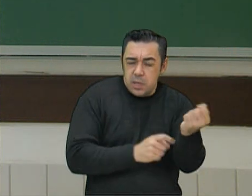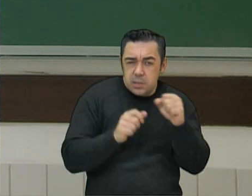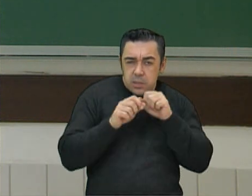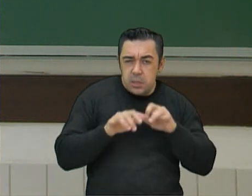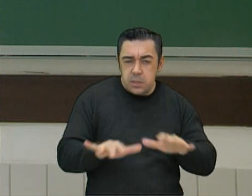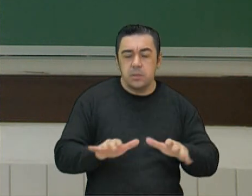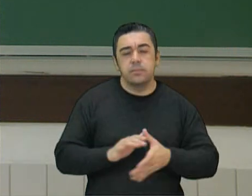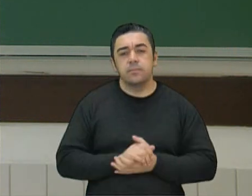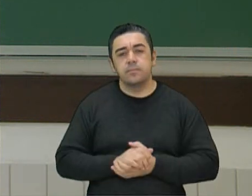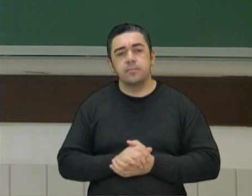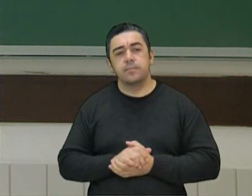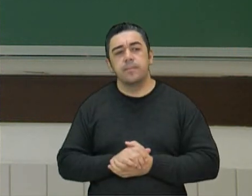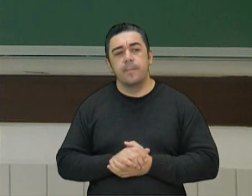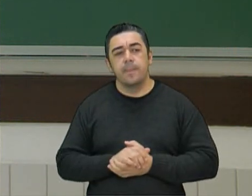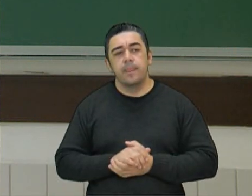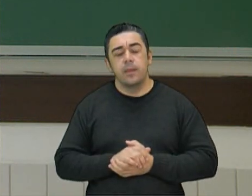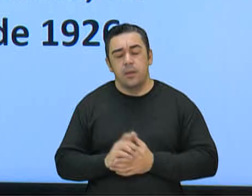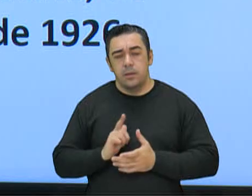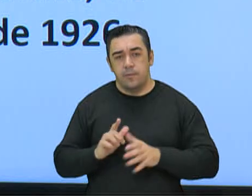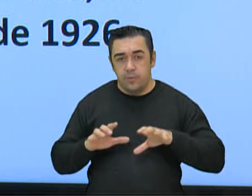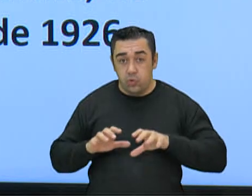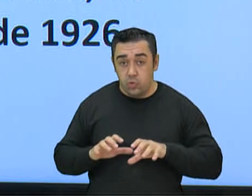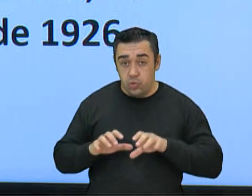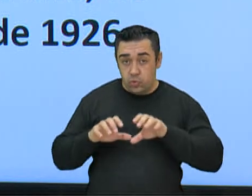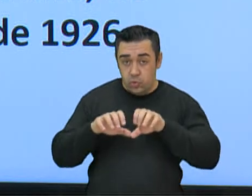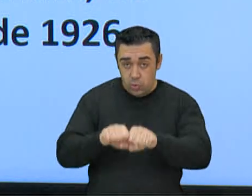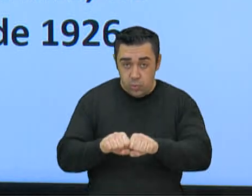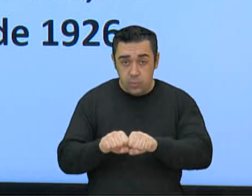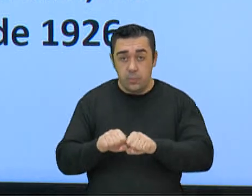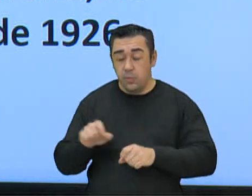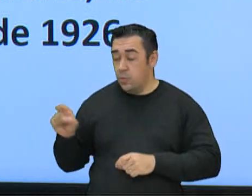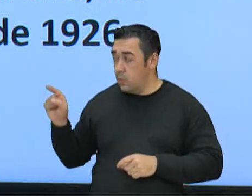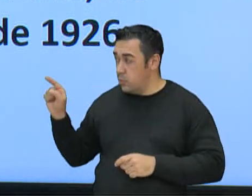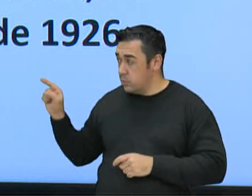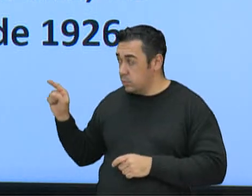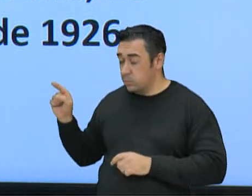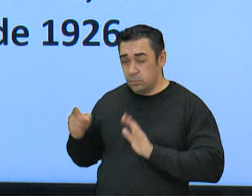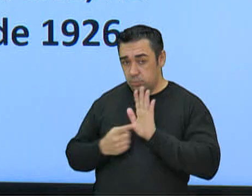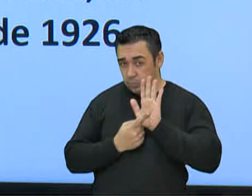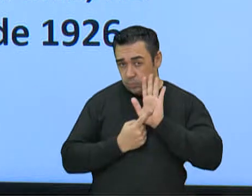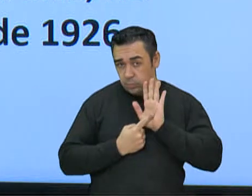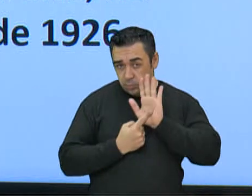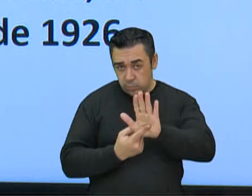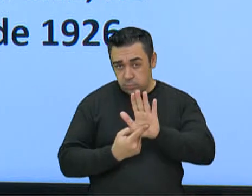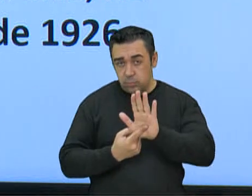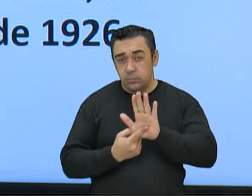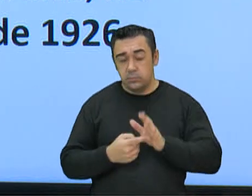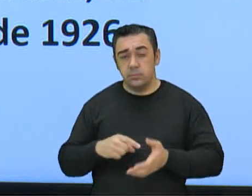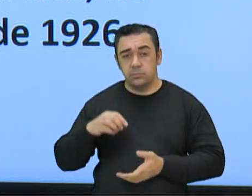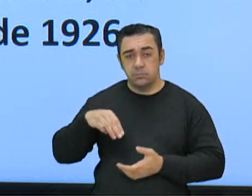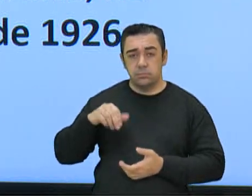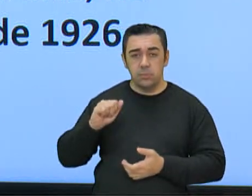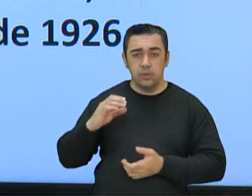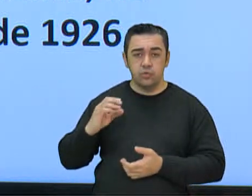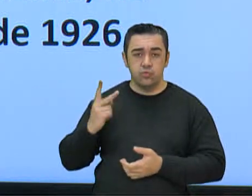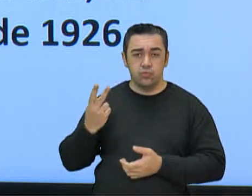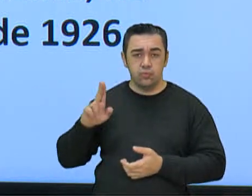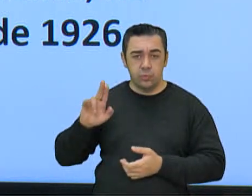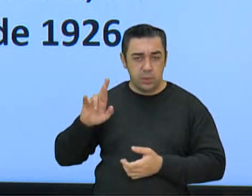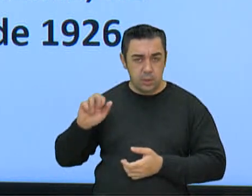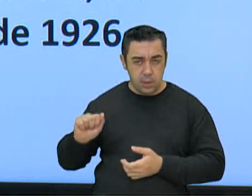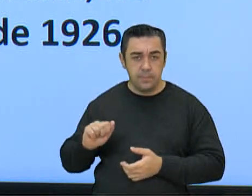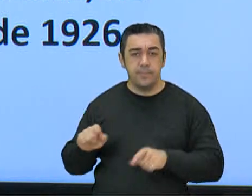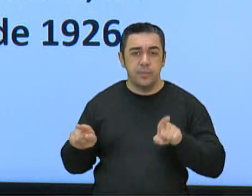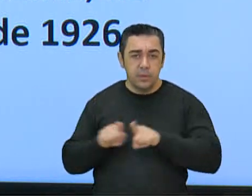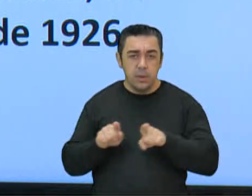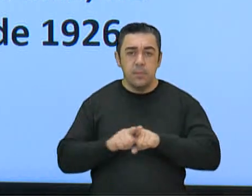espaço. A tomada de toda essa região aqui, então, do resto da Manchúria, e ainda a